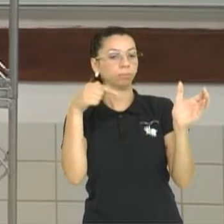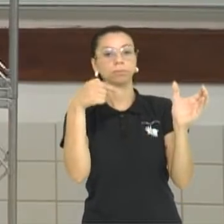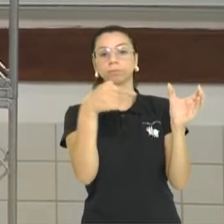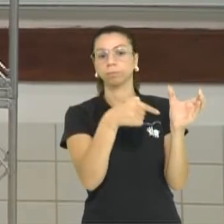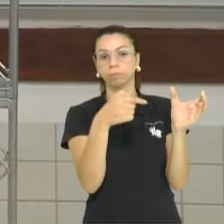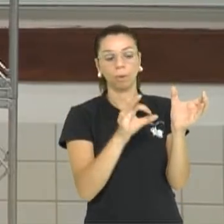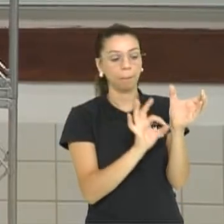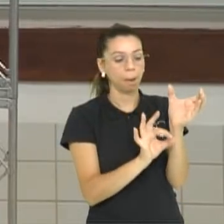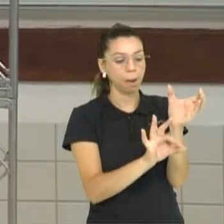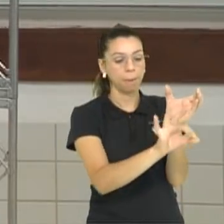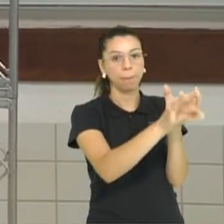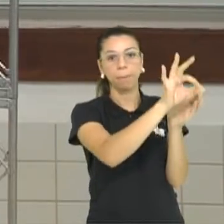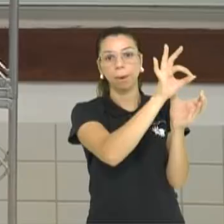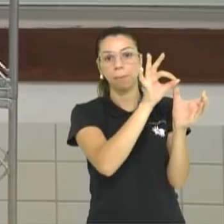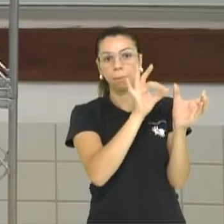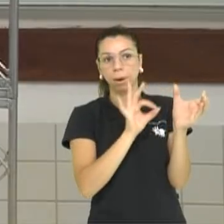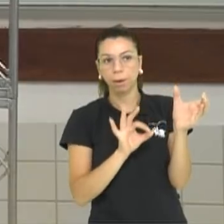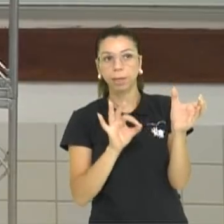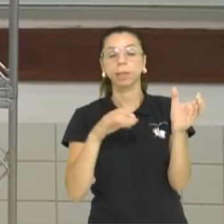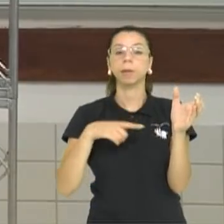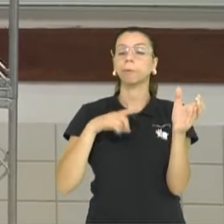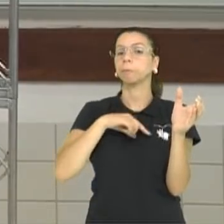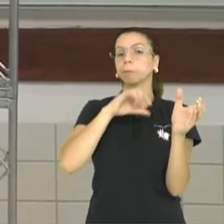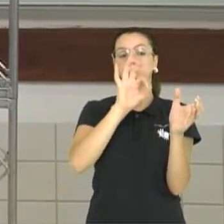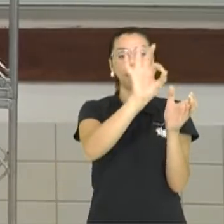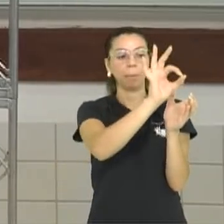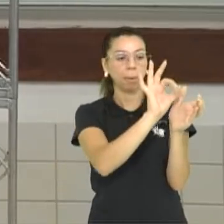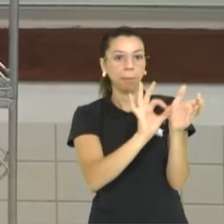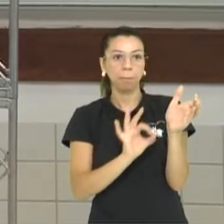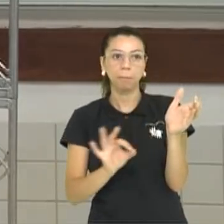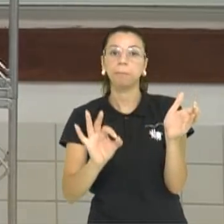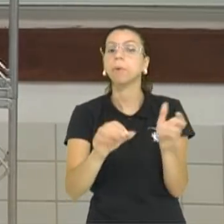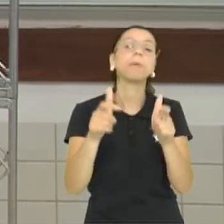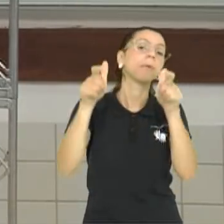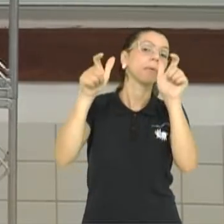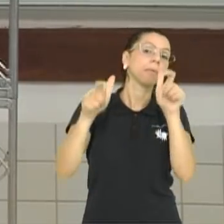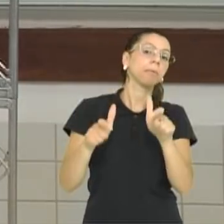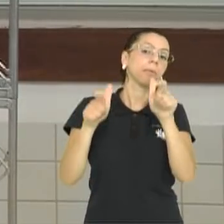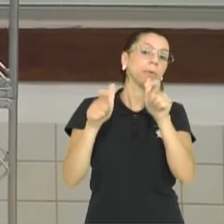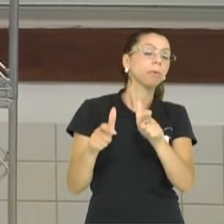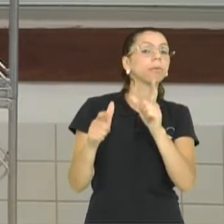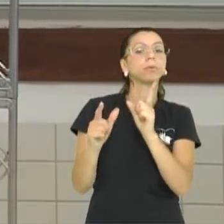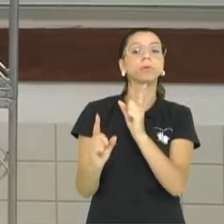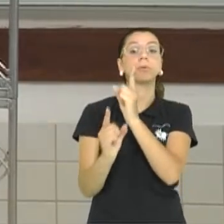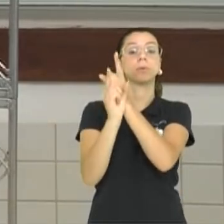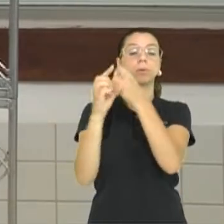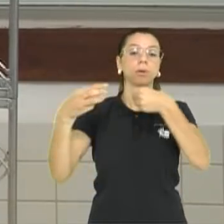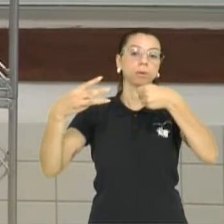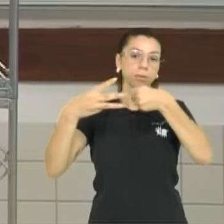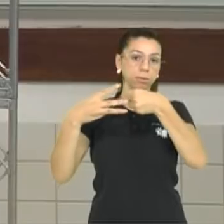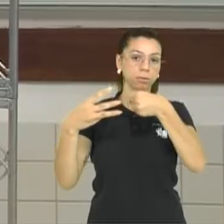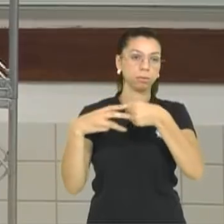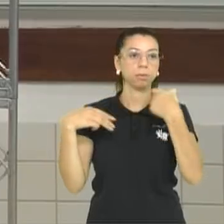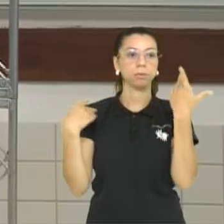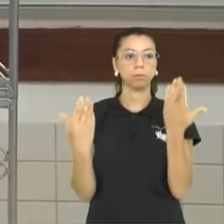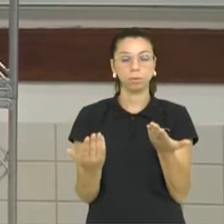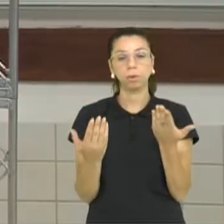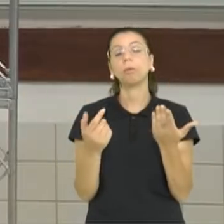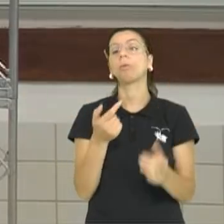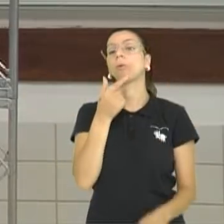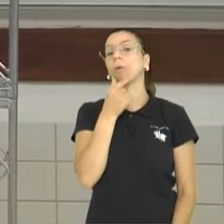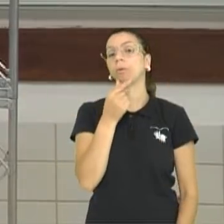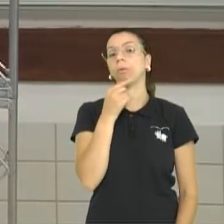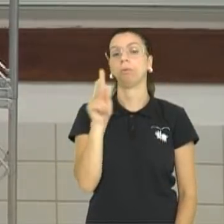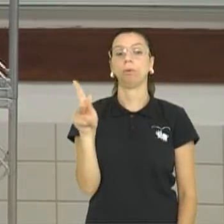tenho espaços vazios, ocos, aonde a célula ficava. Então Robert Hooke, embora